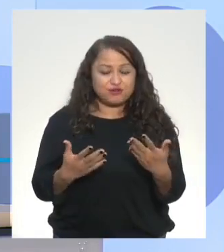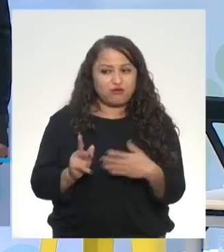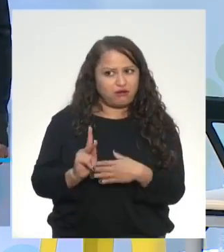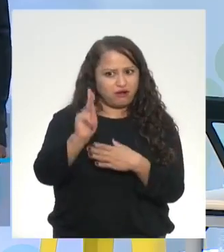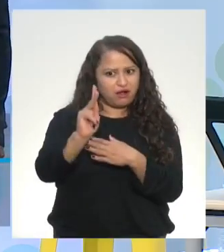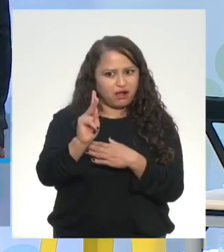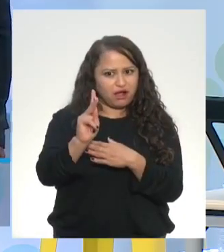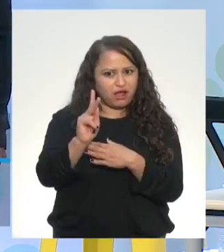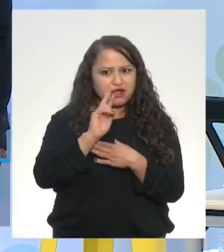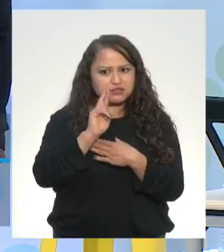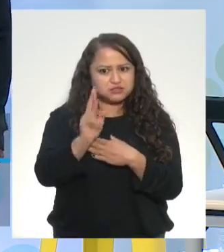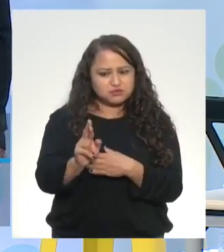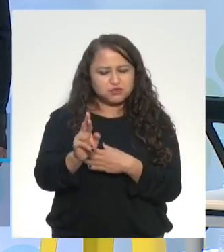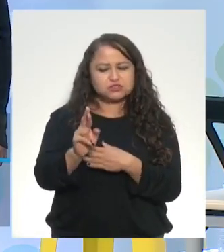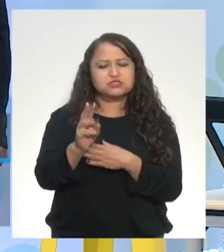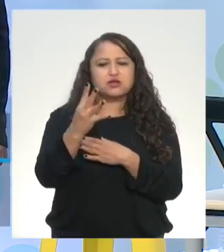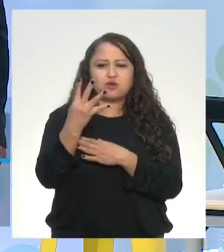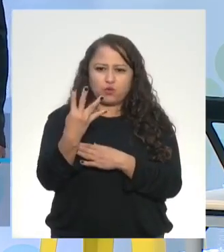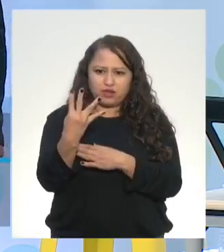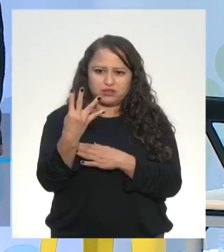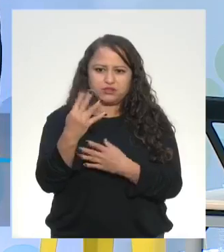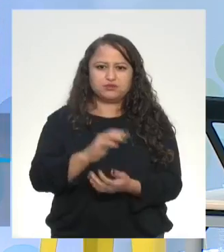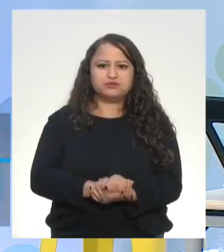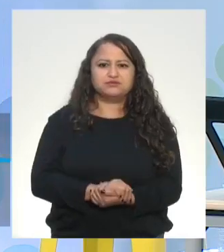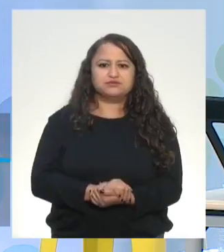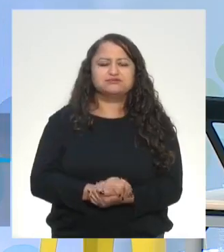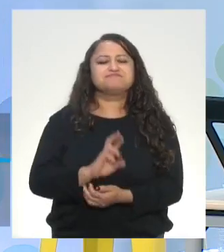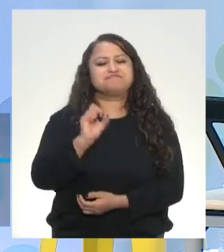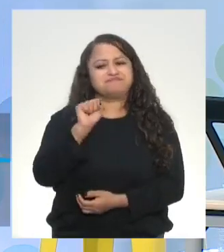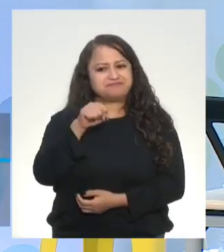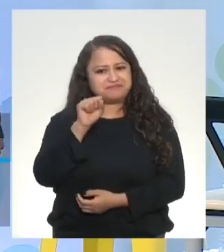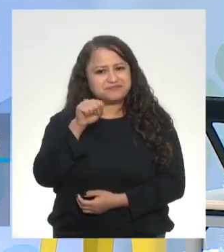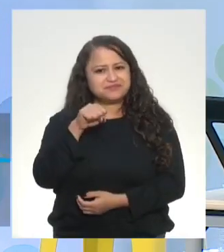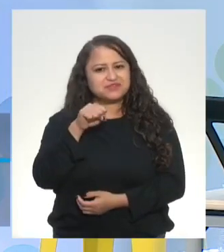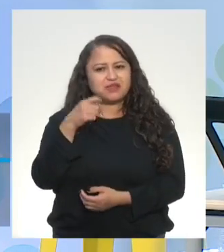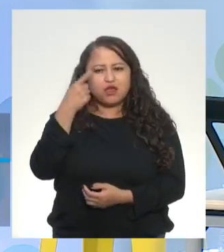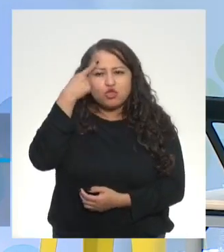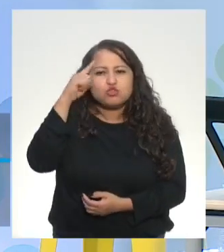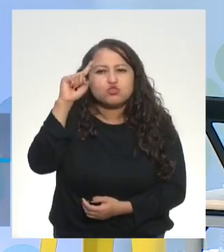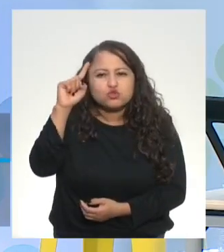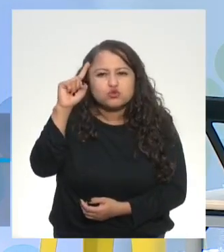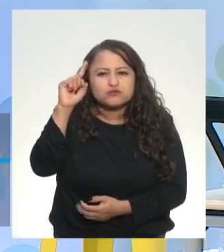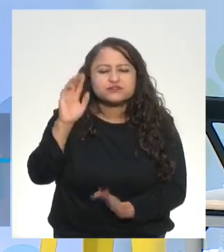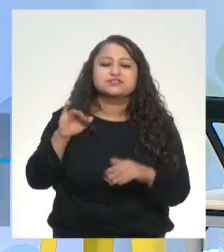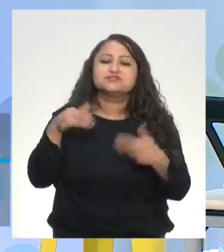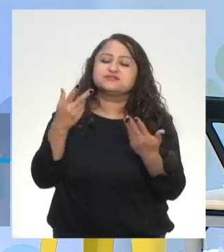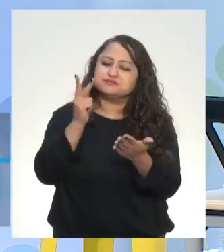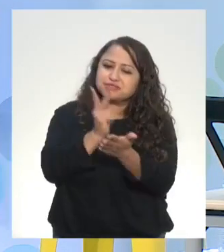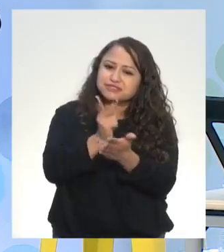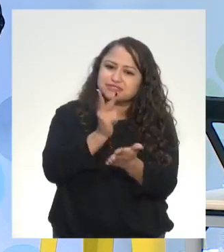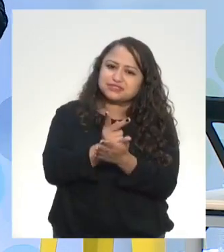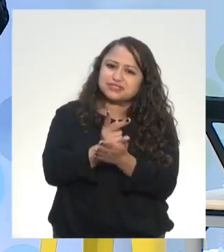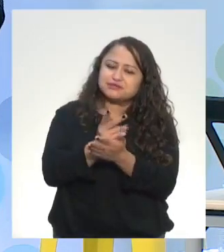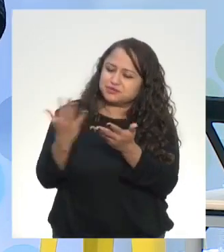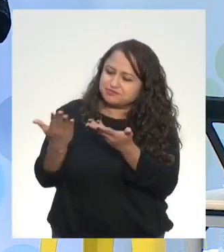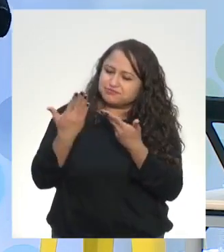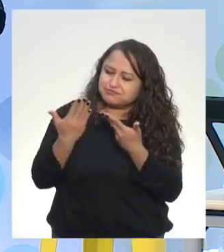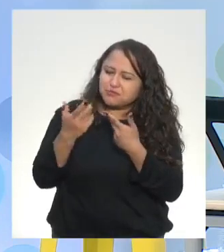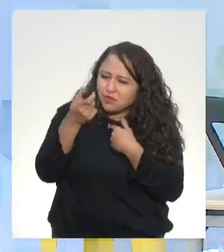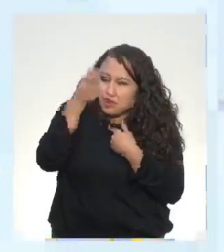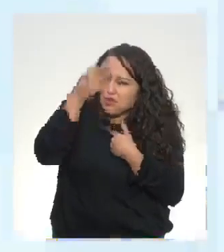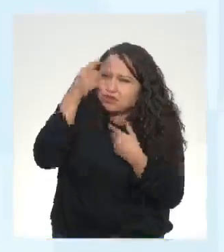4. Nossa, gostei de ver. E assim, subindo aqui o chat, bombando. Bom, então vamos mandar um abraço aí para o pessoal. De São Bernardo do Campo, da PEI